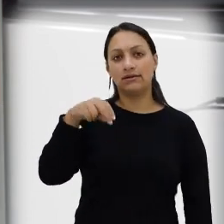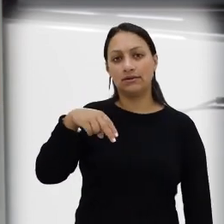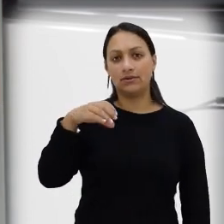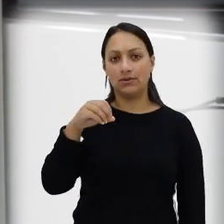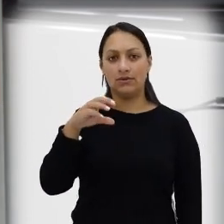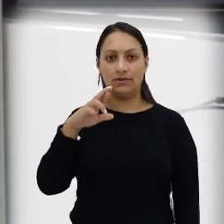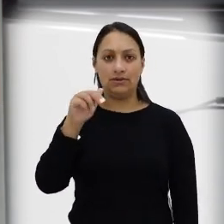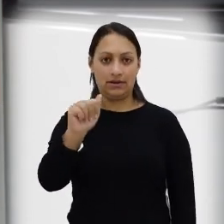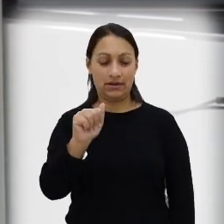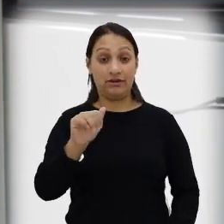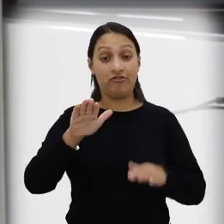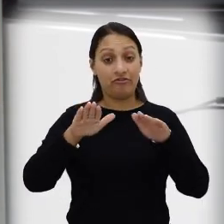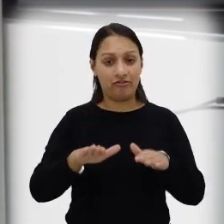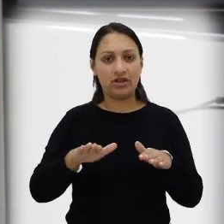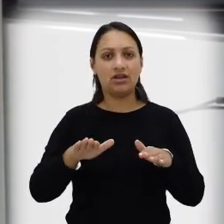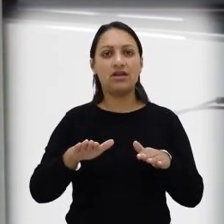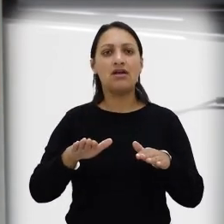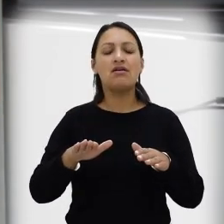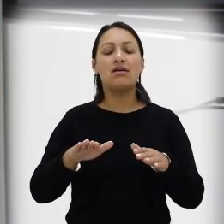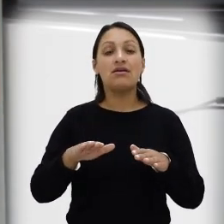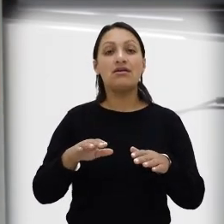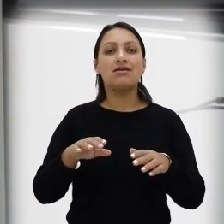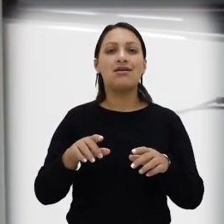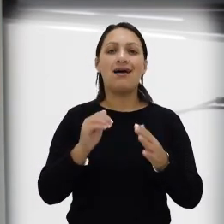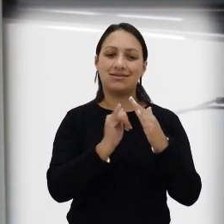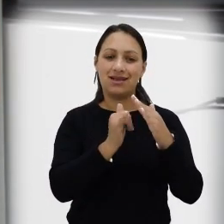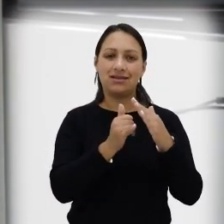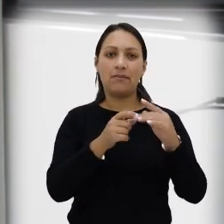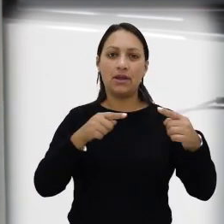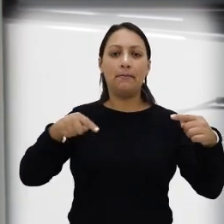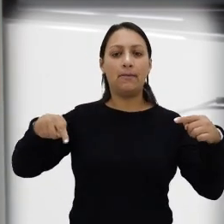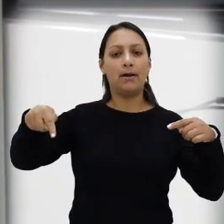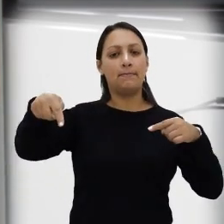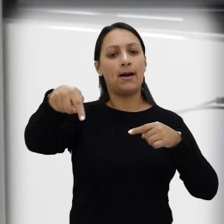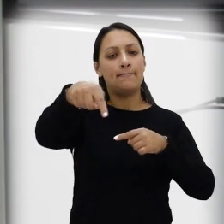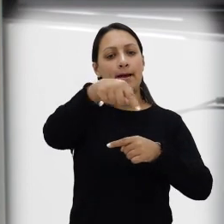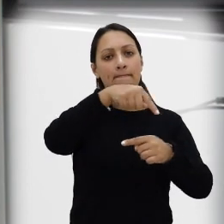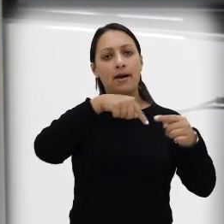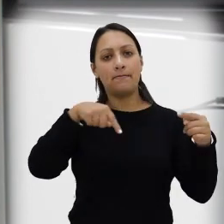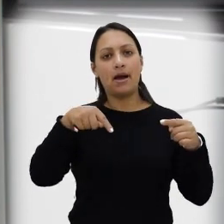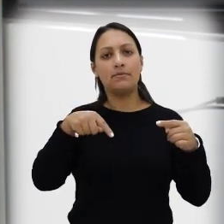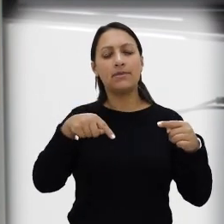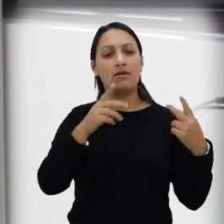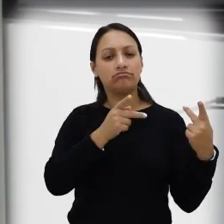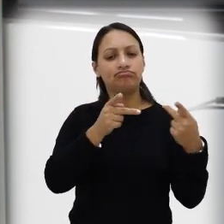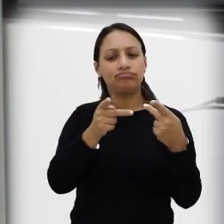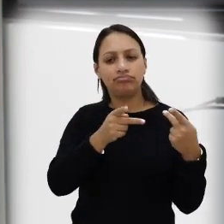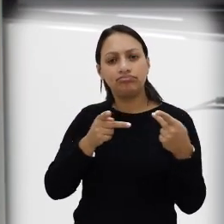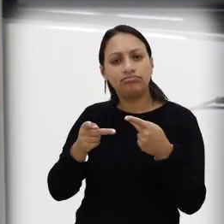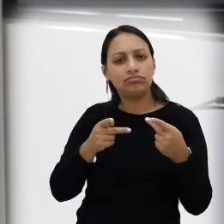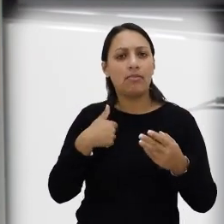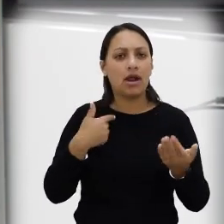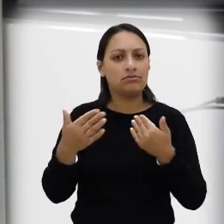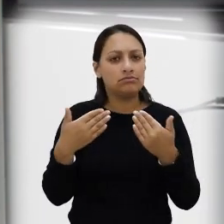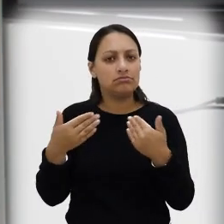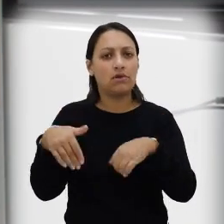né, no lugar, e que as startups rodem e passem por todas as empresas âncoras que estão ali para poder